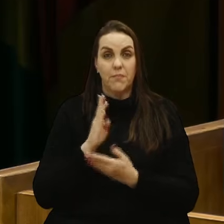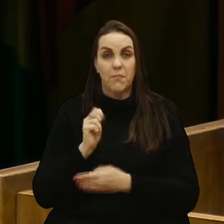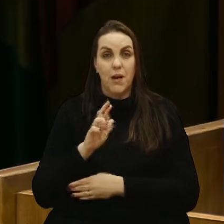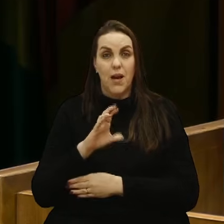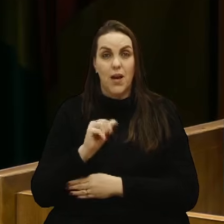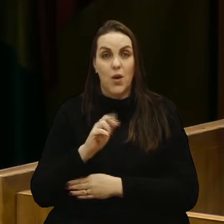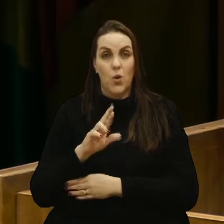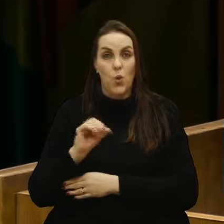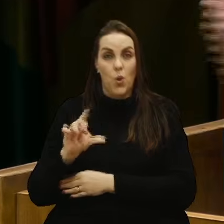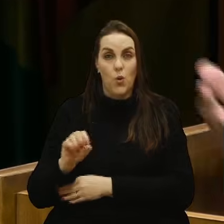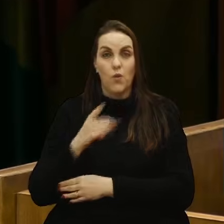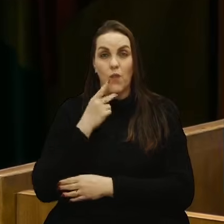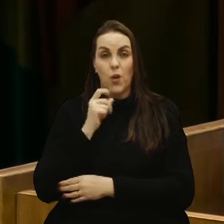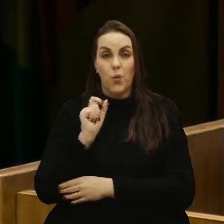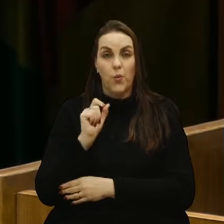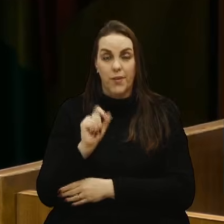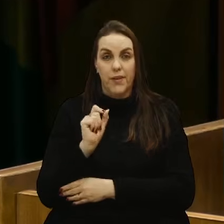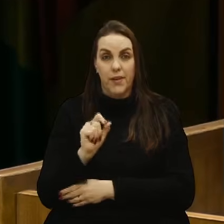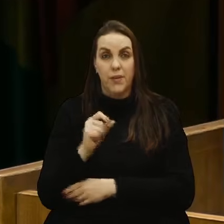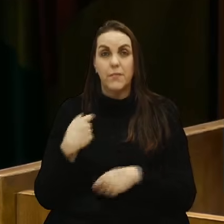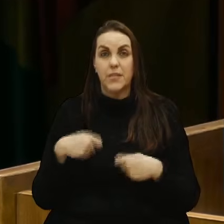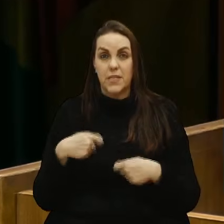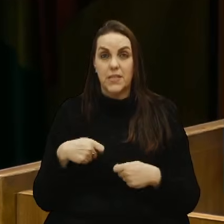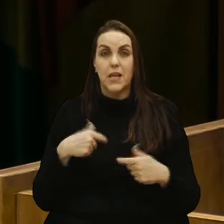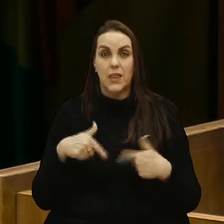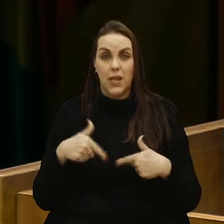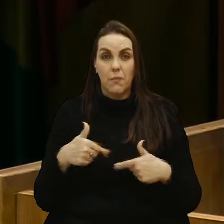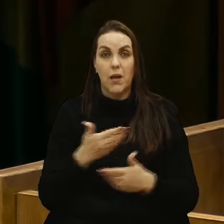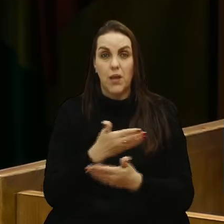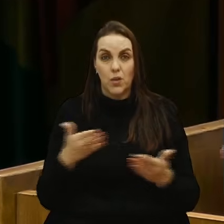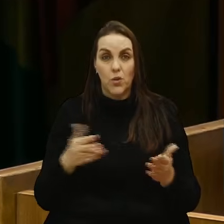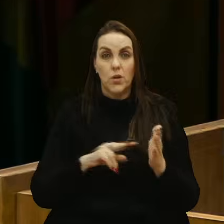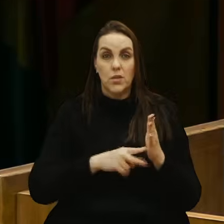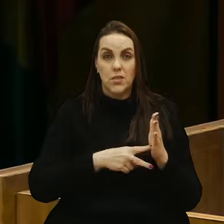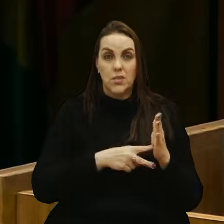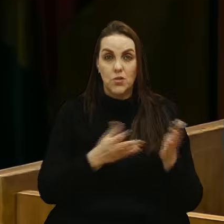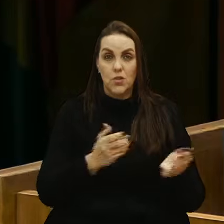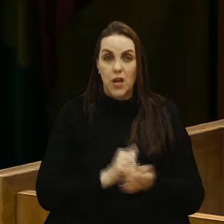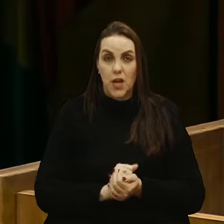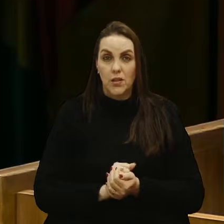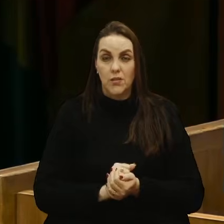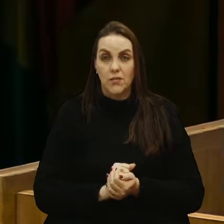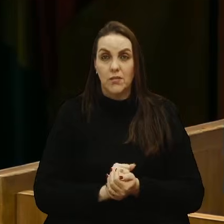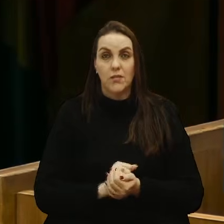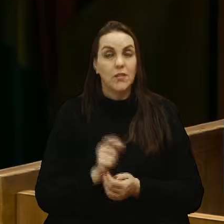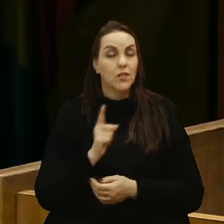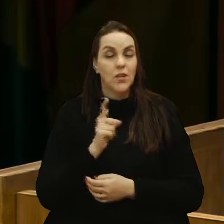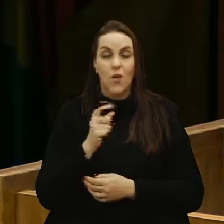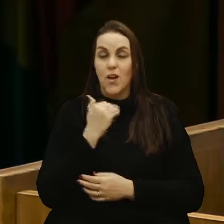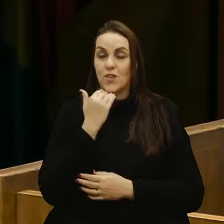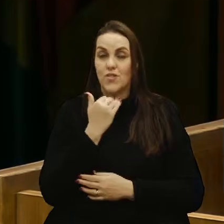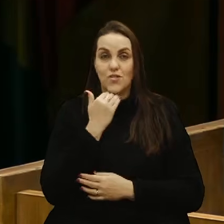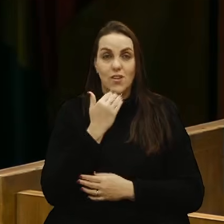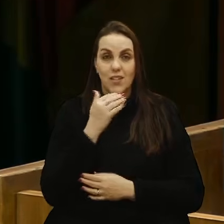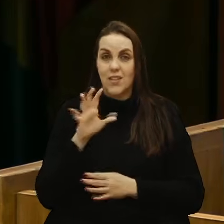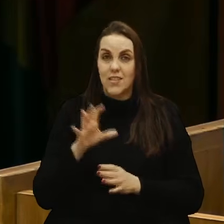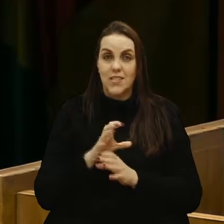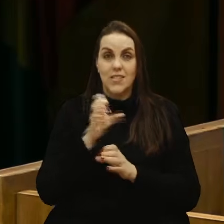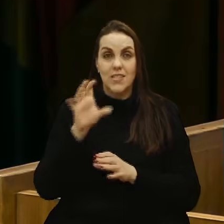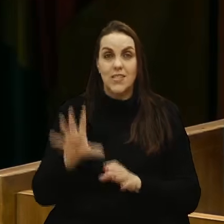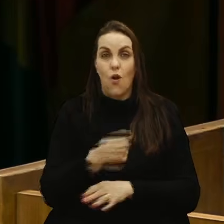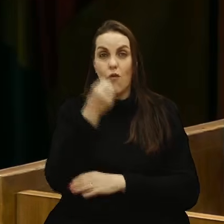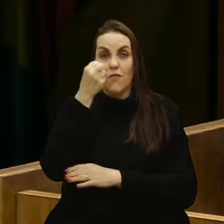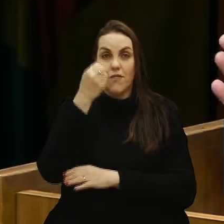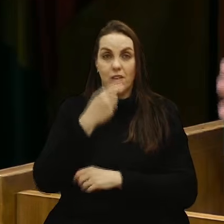que vão precisar dos trabalhadores e vão precisar do sindicato. Que não venham querer salvar a cidade, a